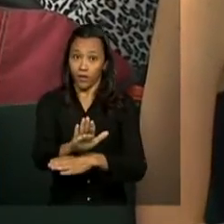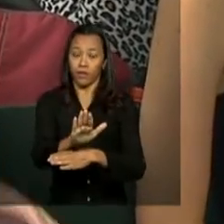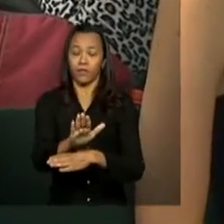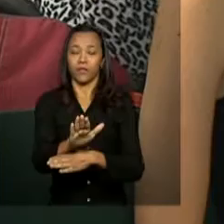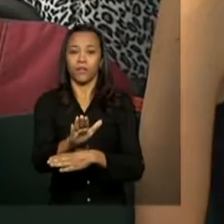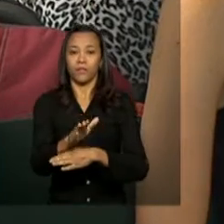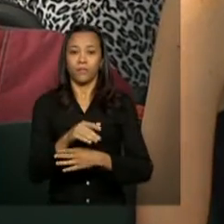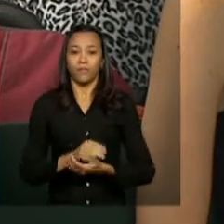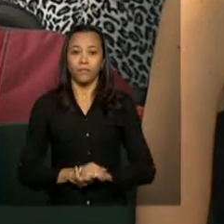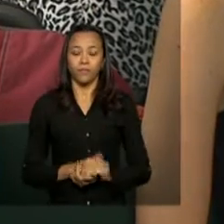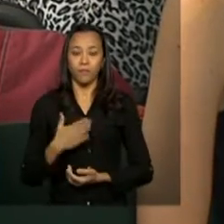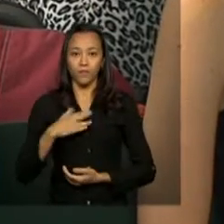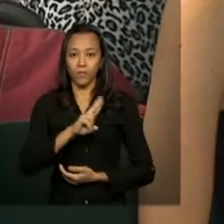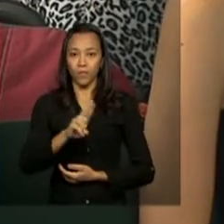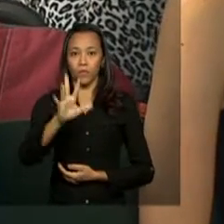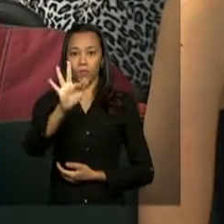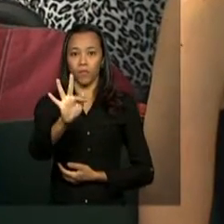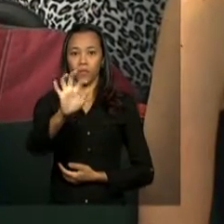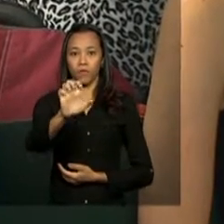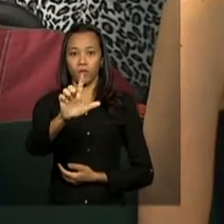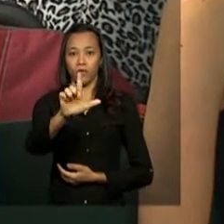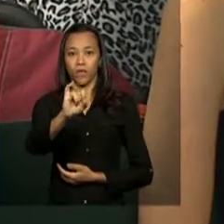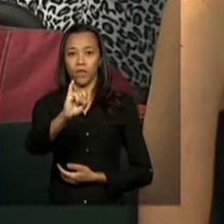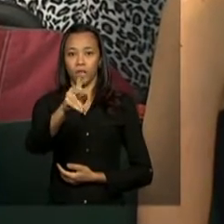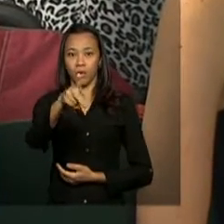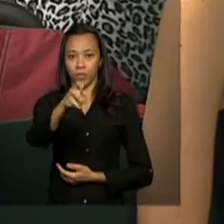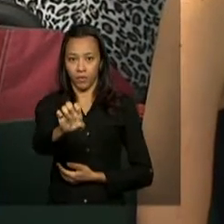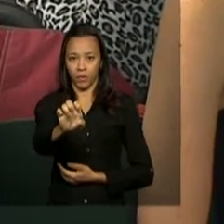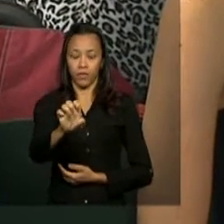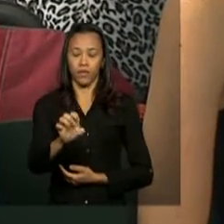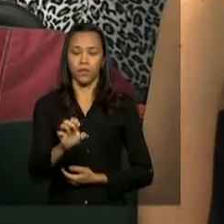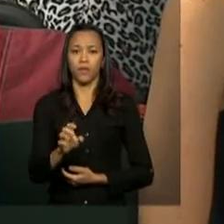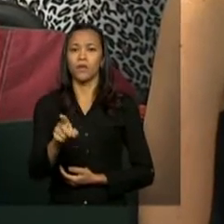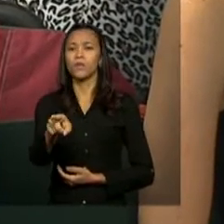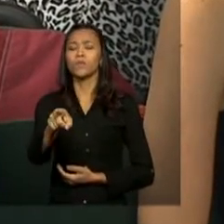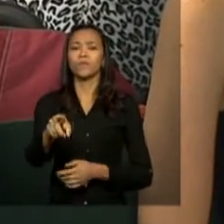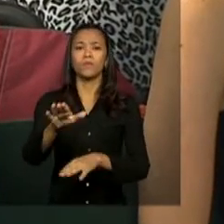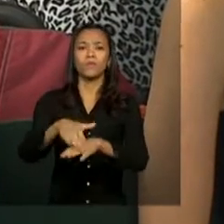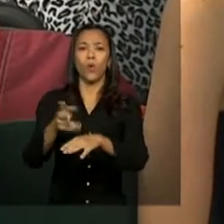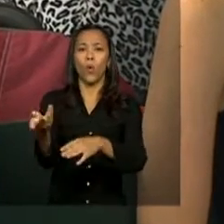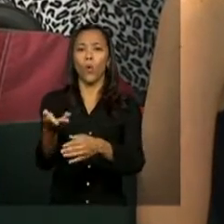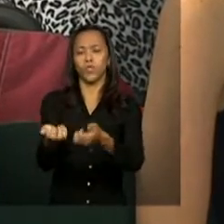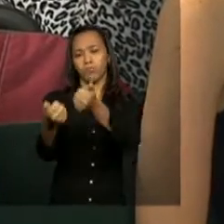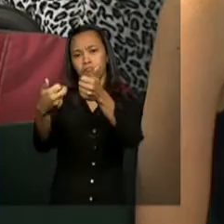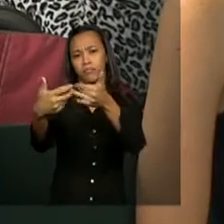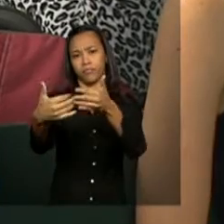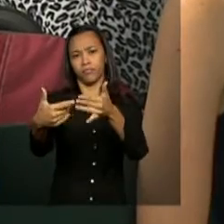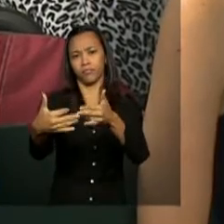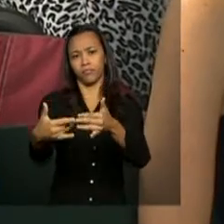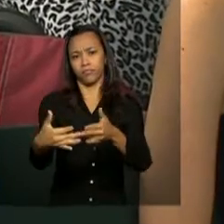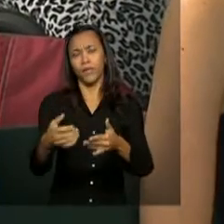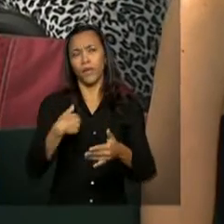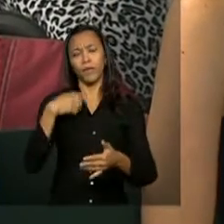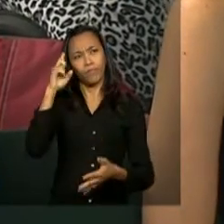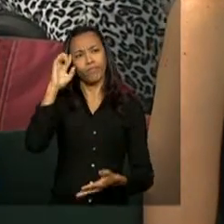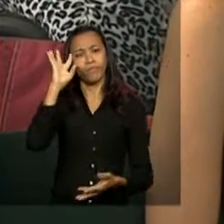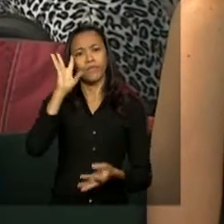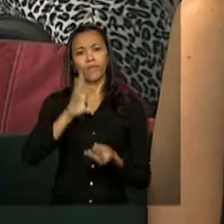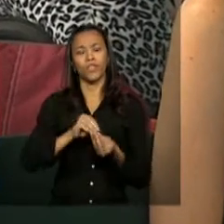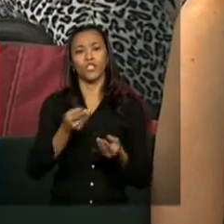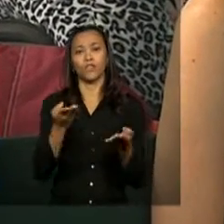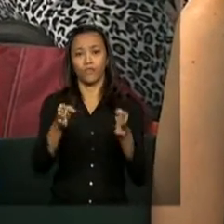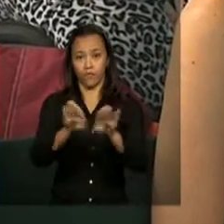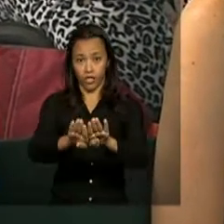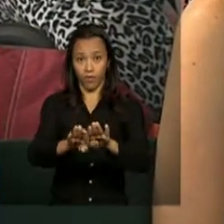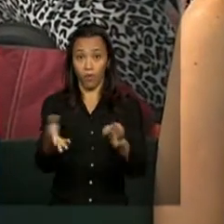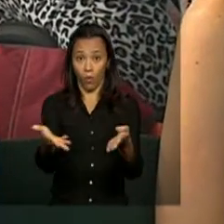portal g1 das quatro ações práticas que que o senhor apresentou hoje indica do fechamento já está valendo a partir